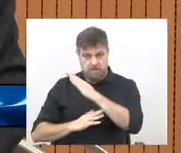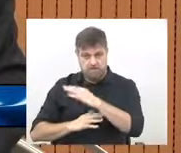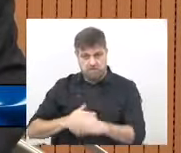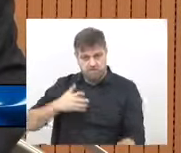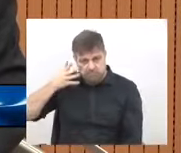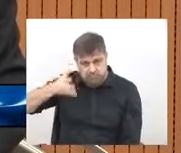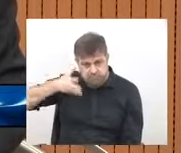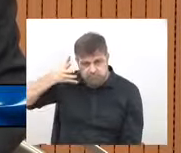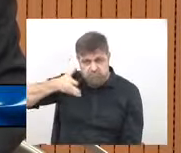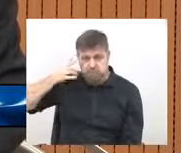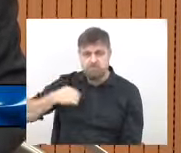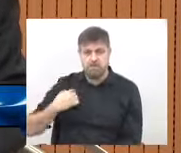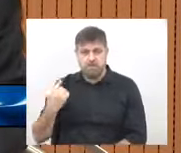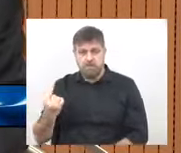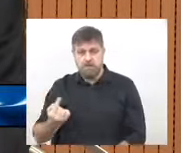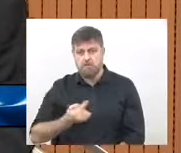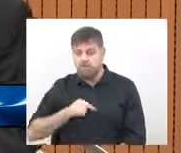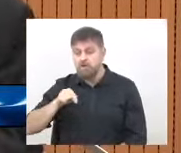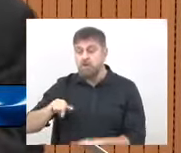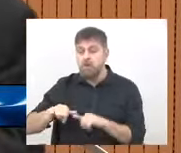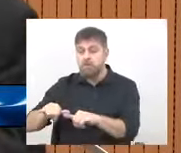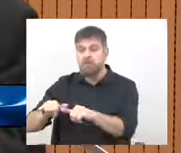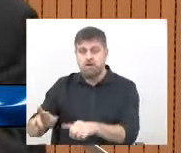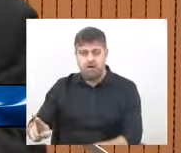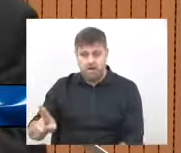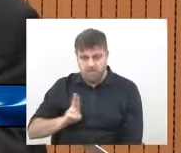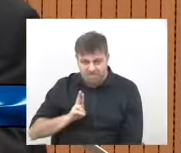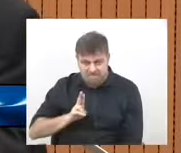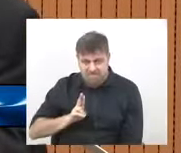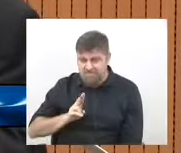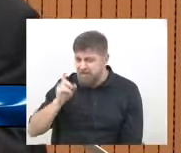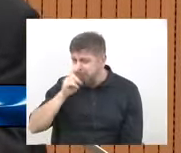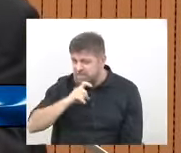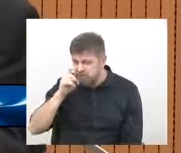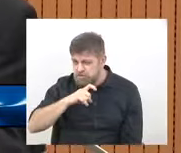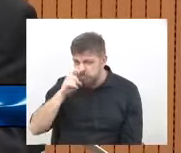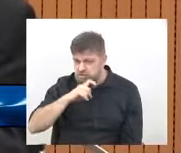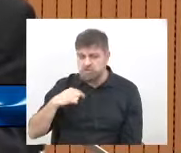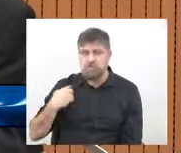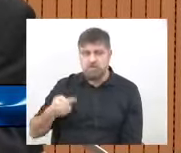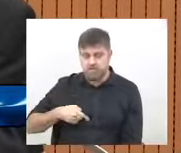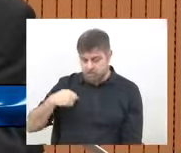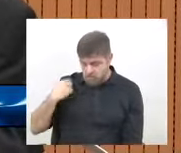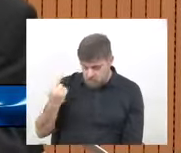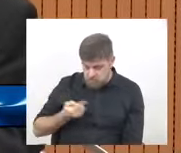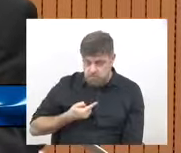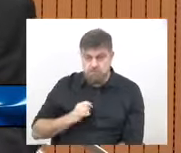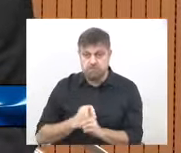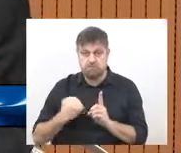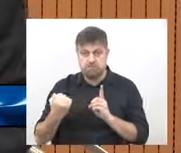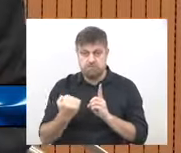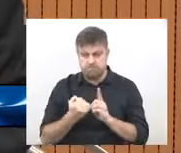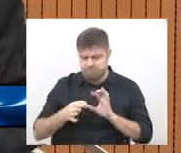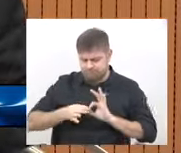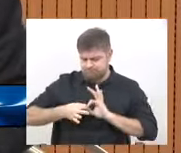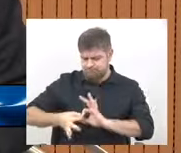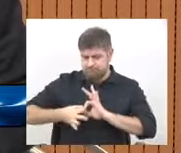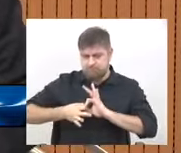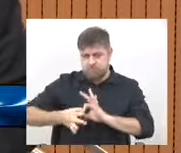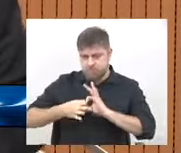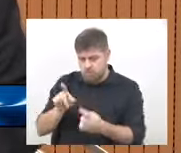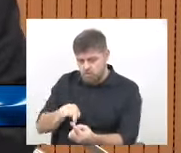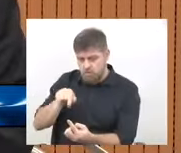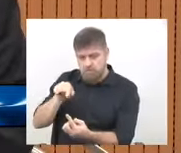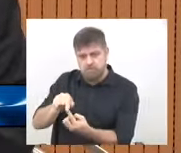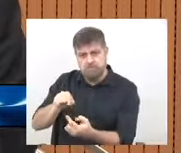o que a posição do hipermercado não é verdadeira, e é necessário, sim, que todos nós, como sociedade, nos unamos no sentido